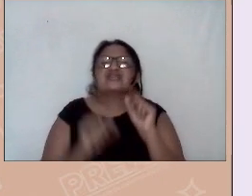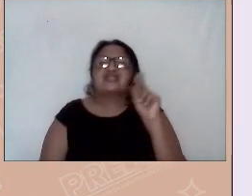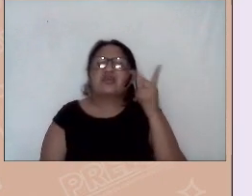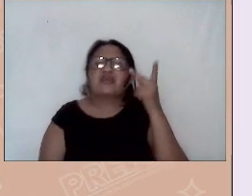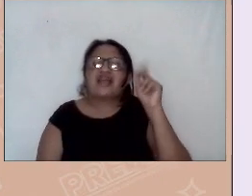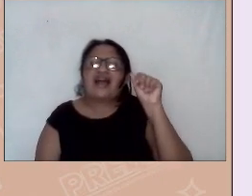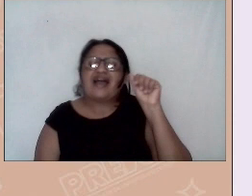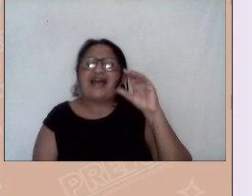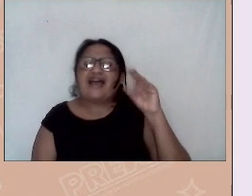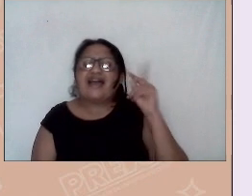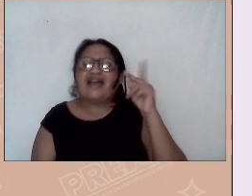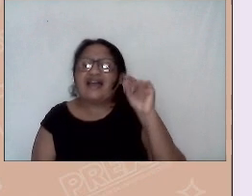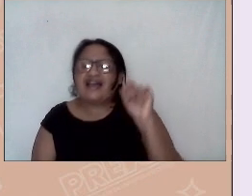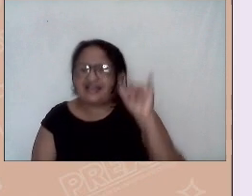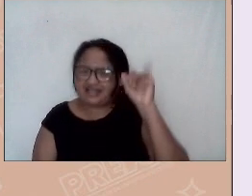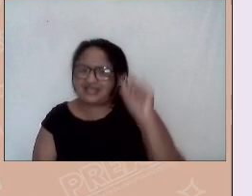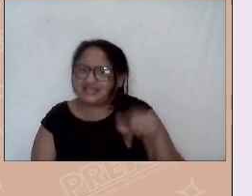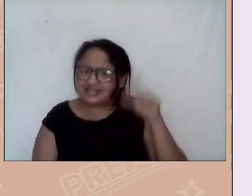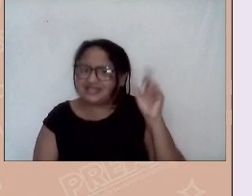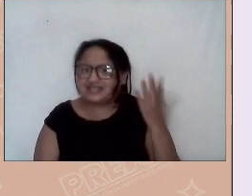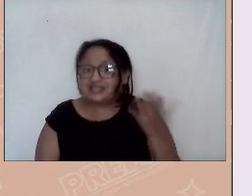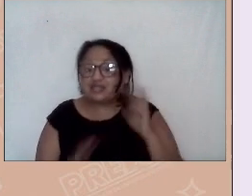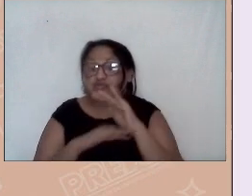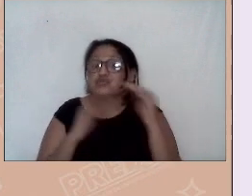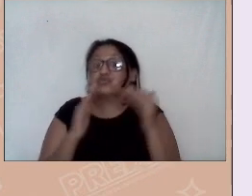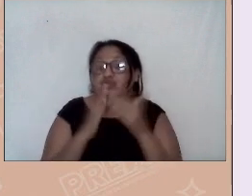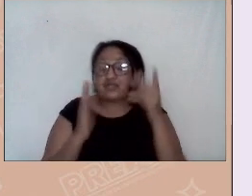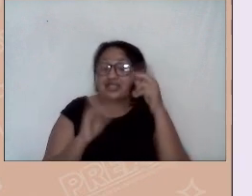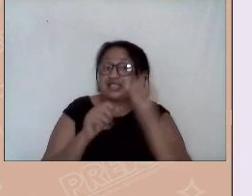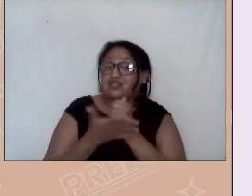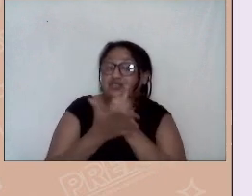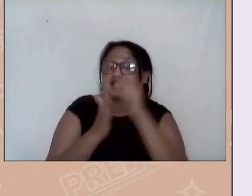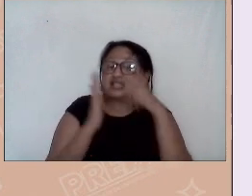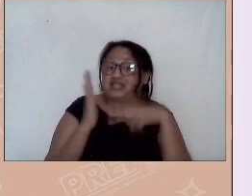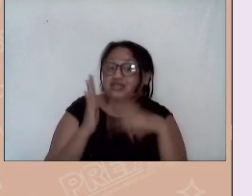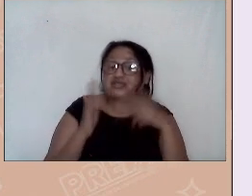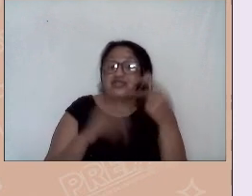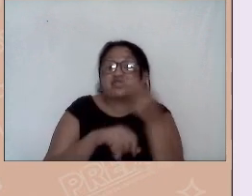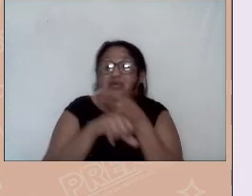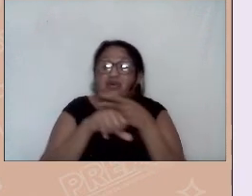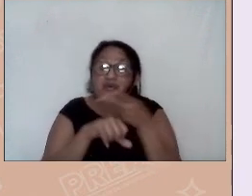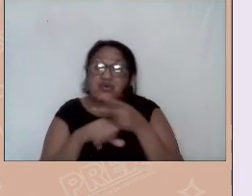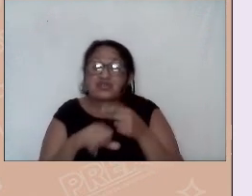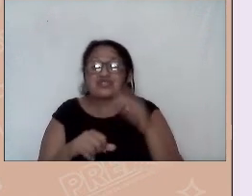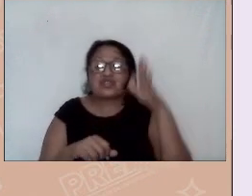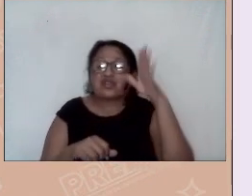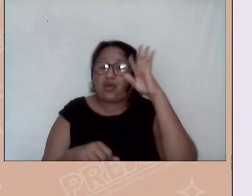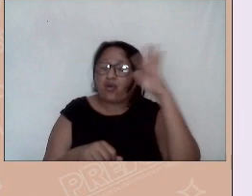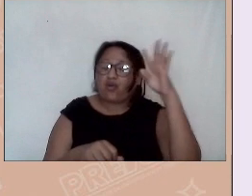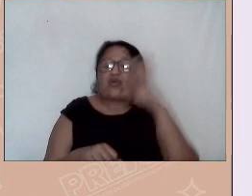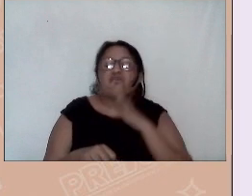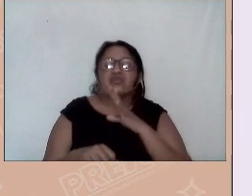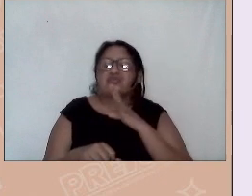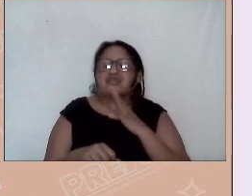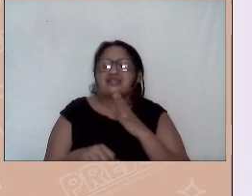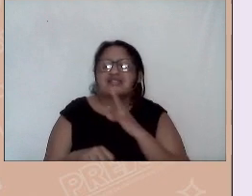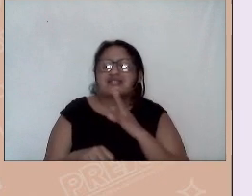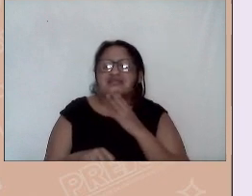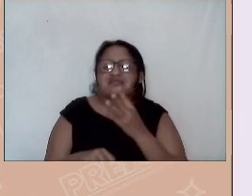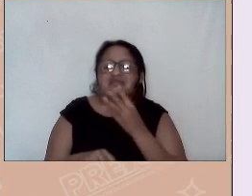sei sobre hacking então tudo isso vai te ajudar na leitura porque você vai buscando seus conhecimentos prévios tá então vamos lá